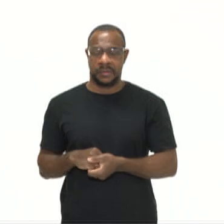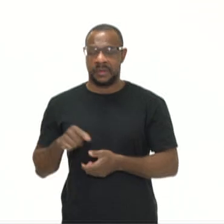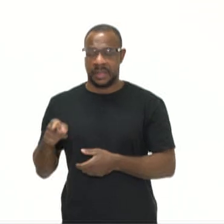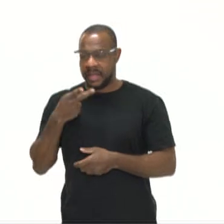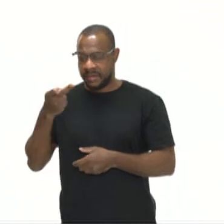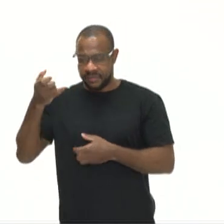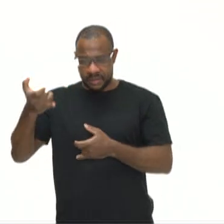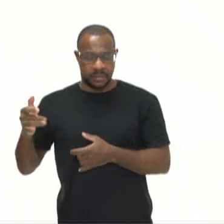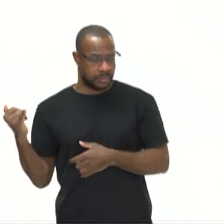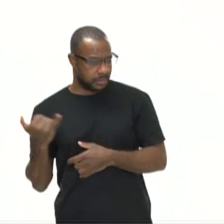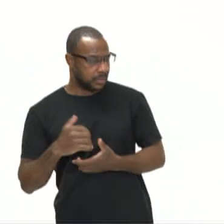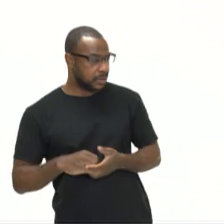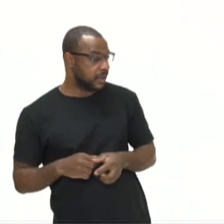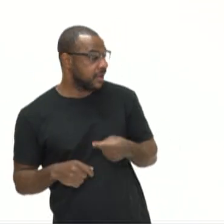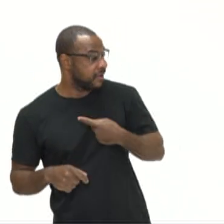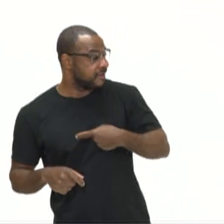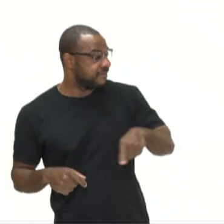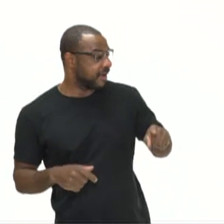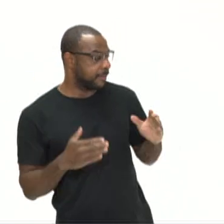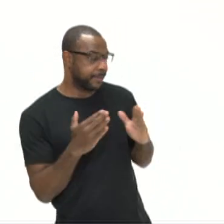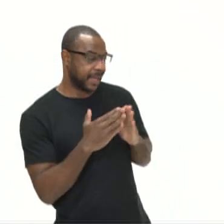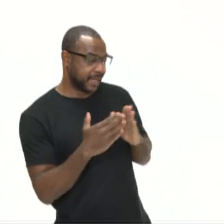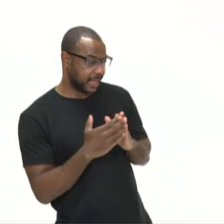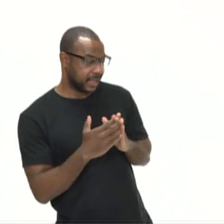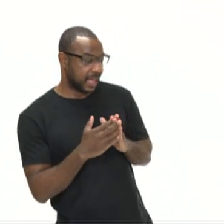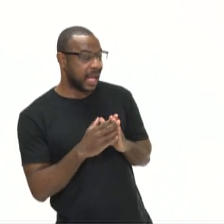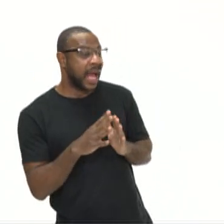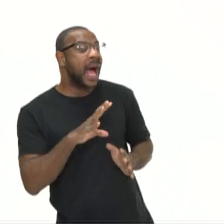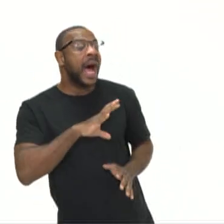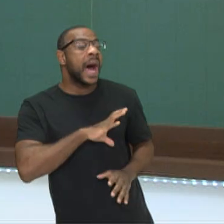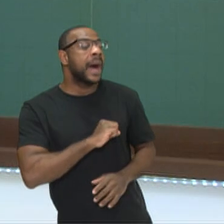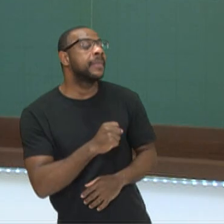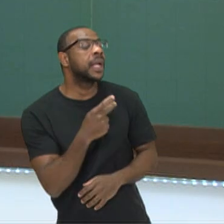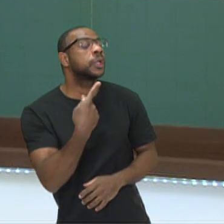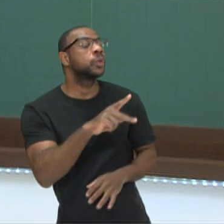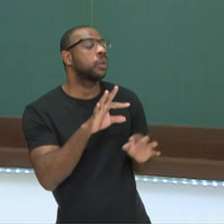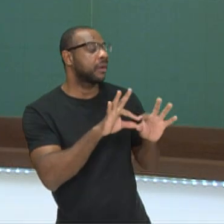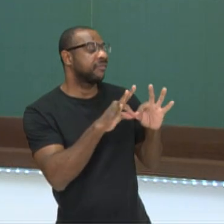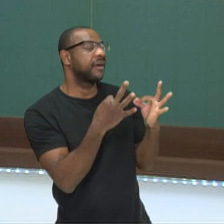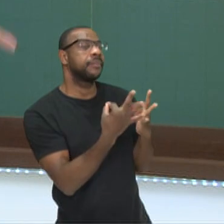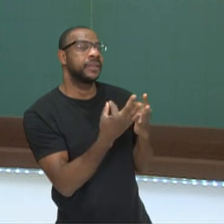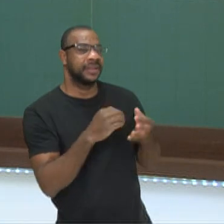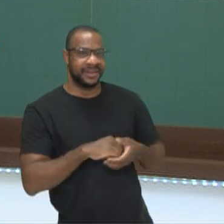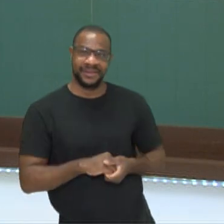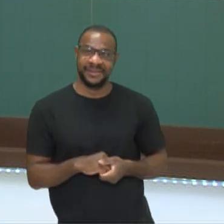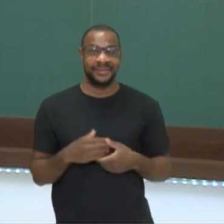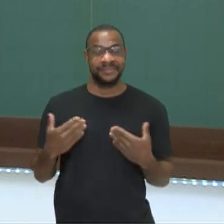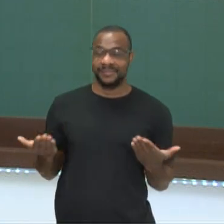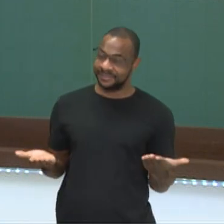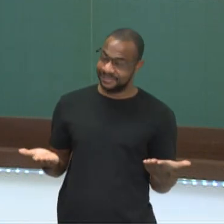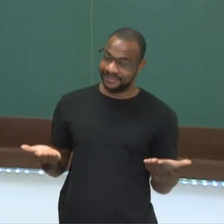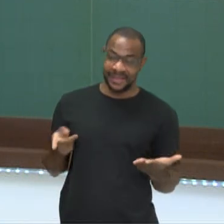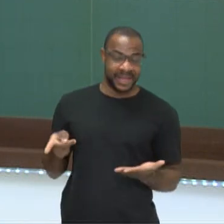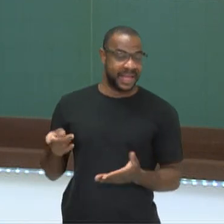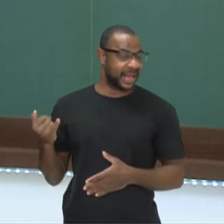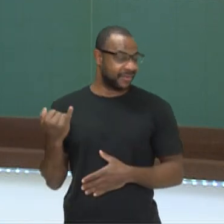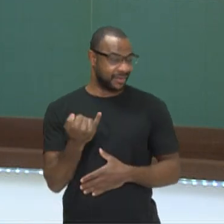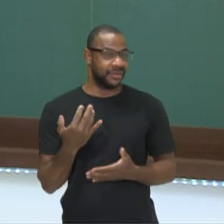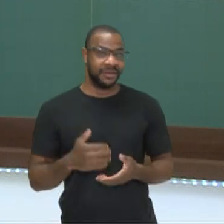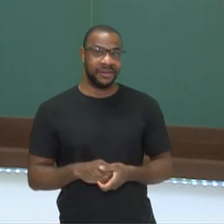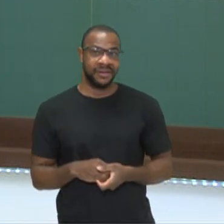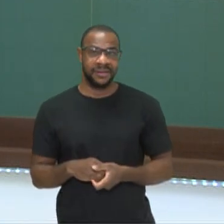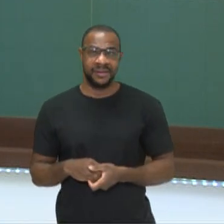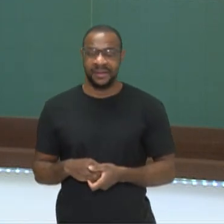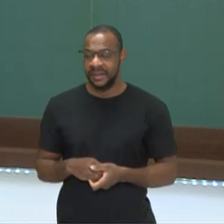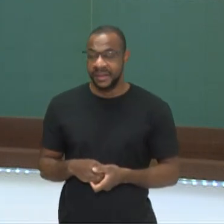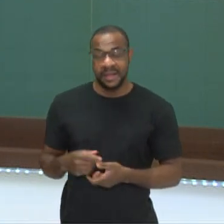casa e ame a sua família. Olha que interessante, para promover a paz no mundo, vá para casa e ame